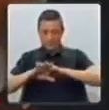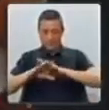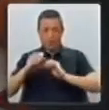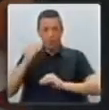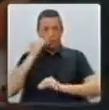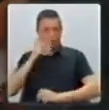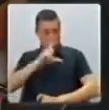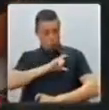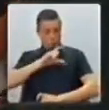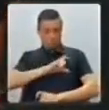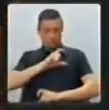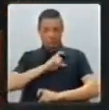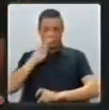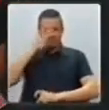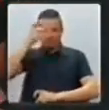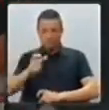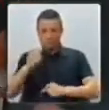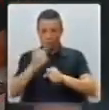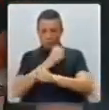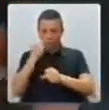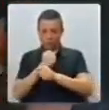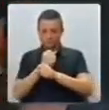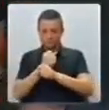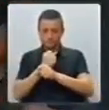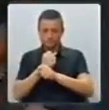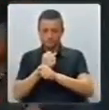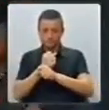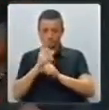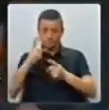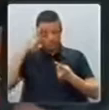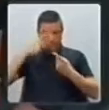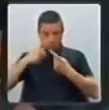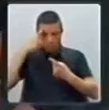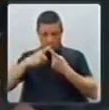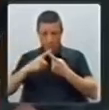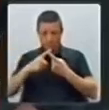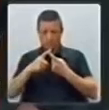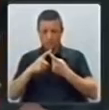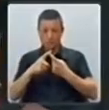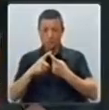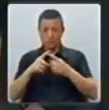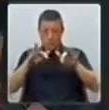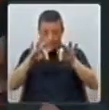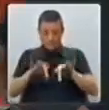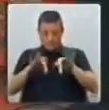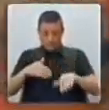coração humano com a mesma função. Pelo menos esta era a intenção. Estamos na reta final, Ricardo